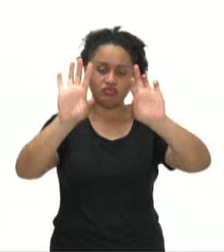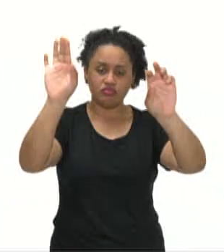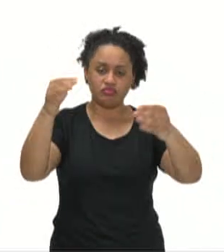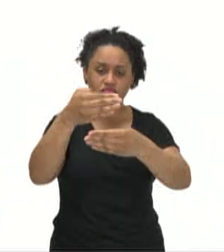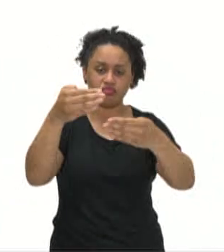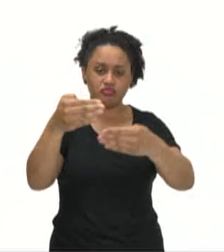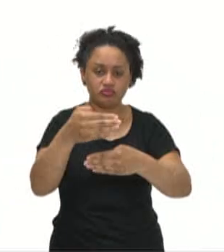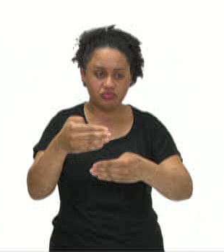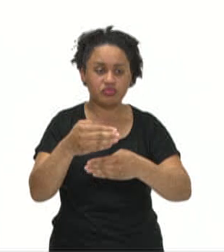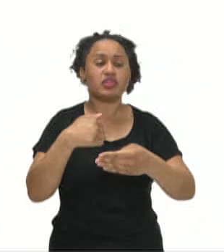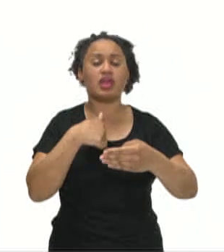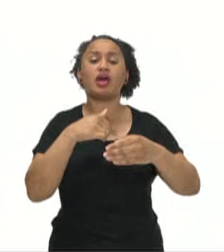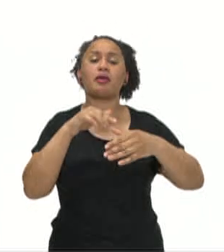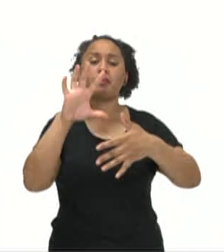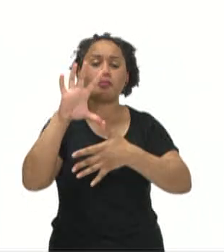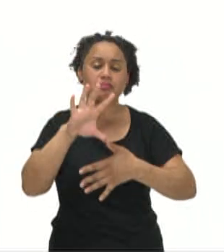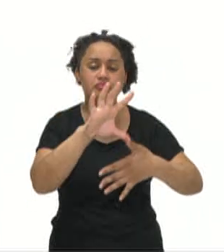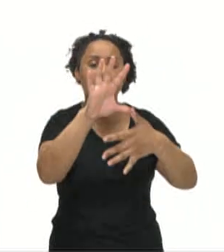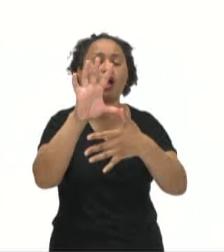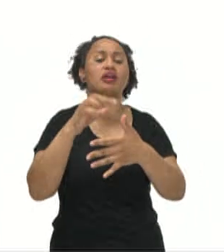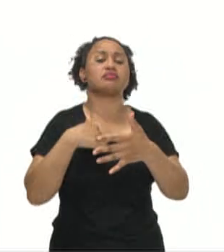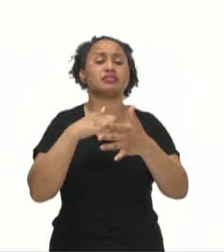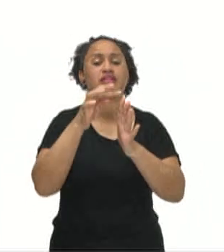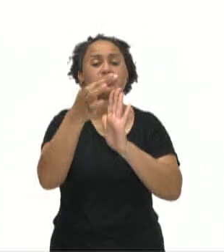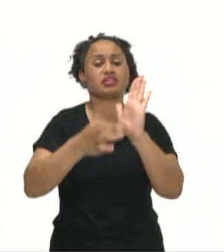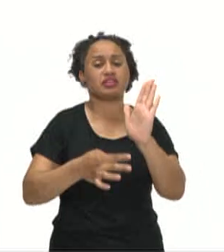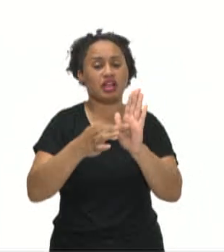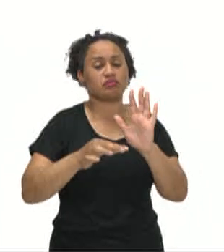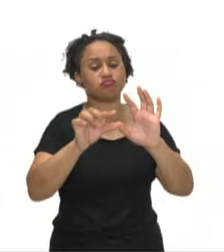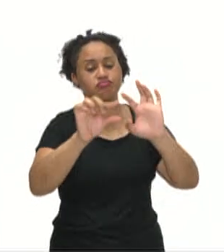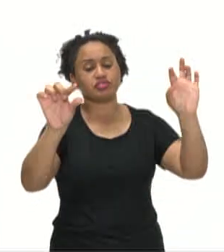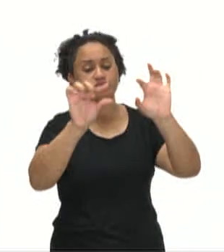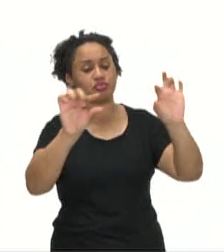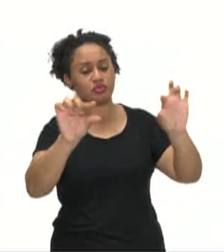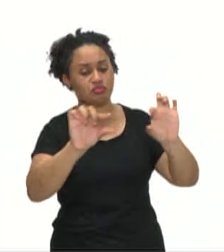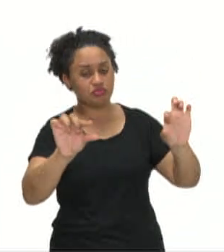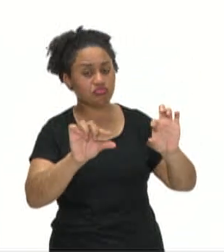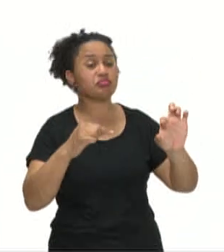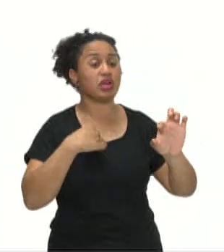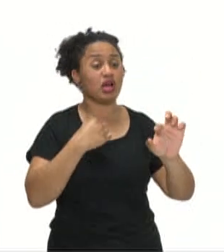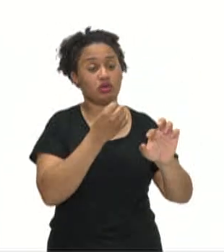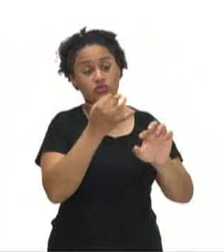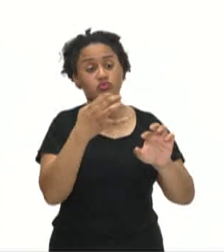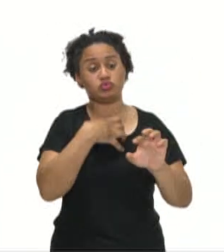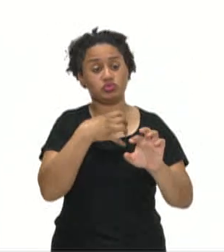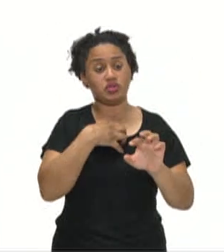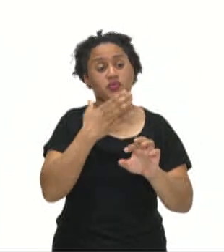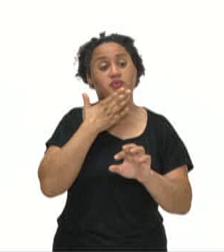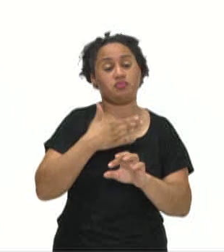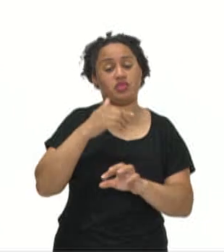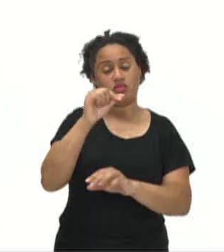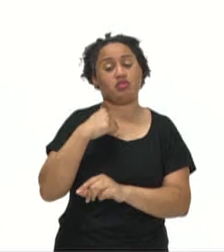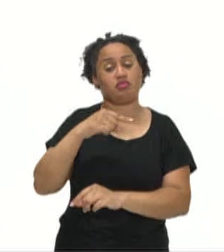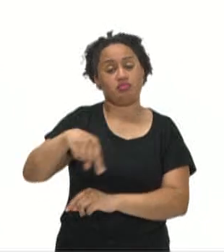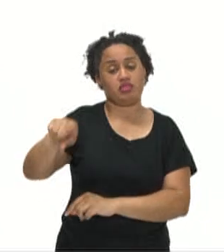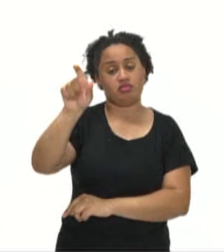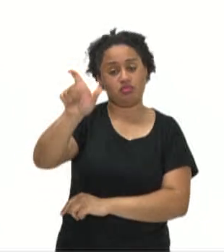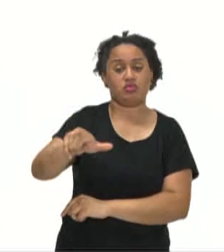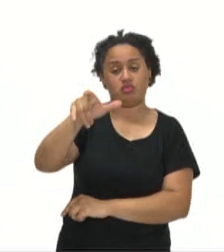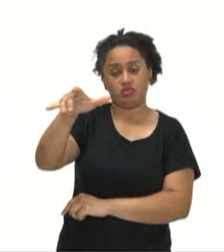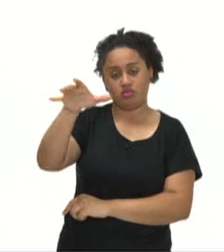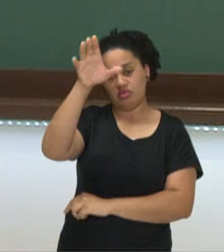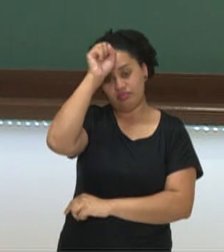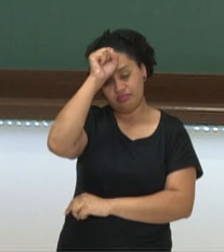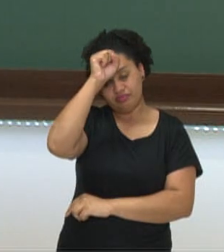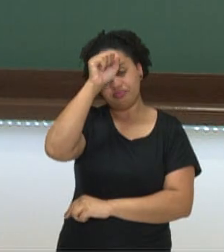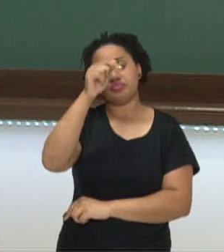né? Mapas, textos marcados, são alguns formatos, né, favoritos na hora de aprender. Então, a